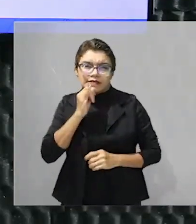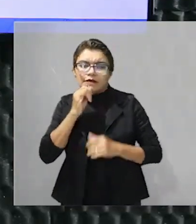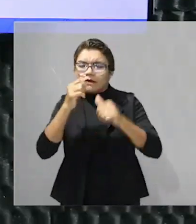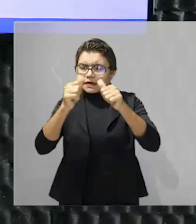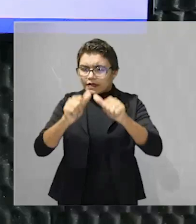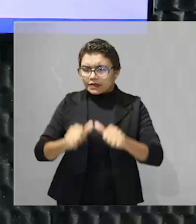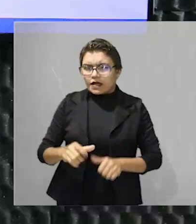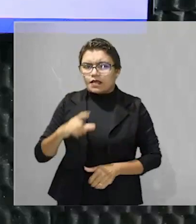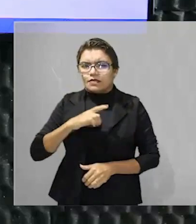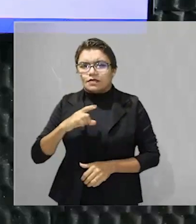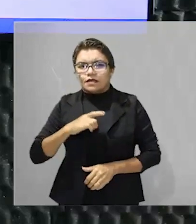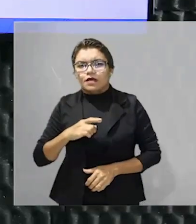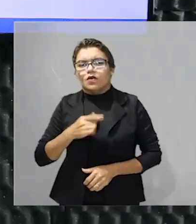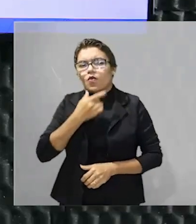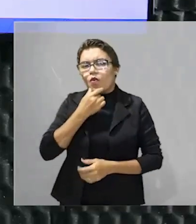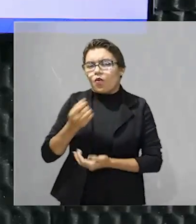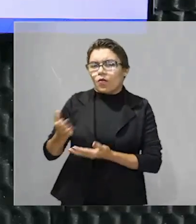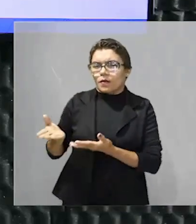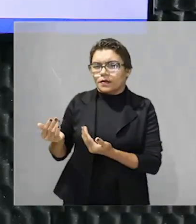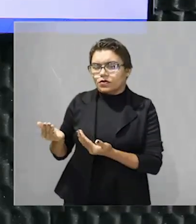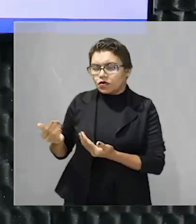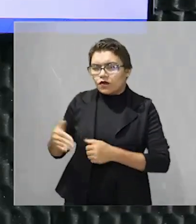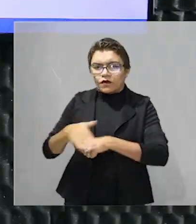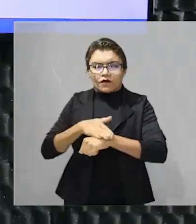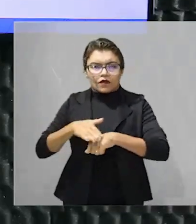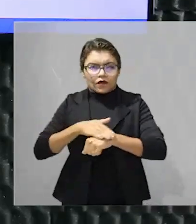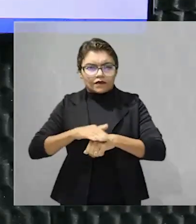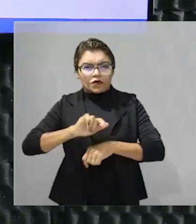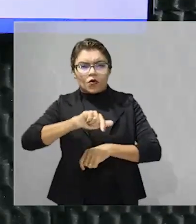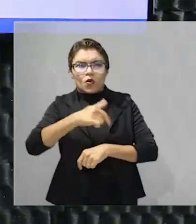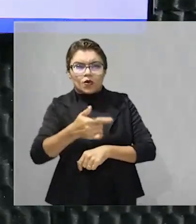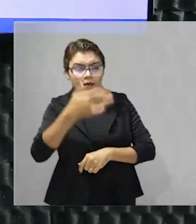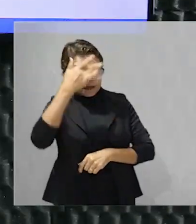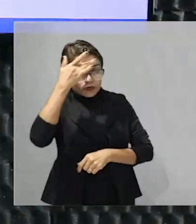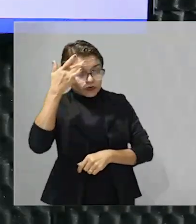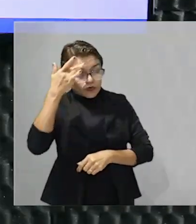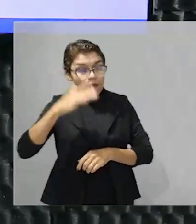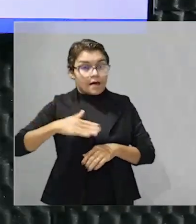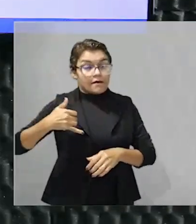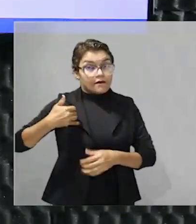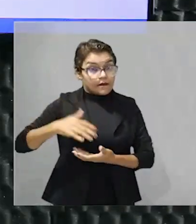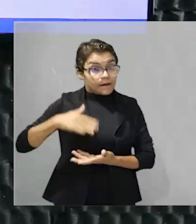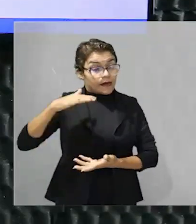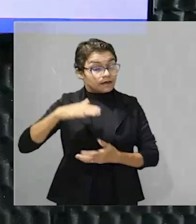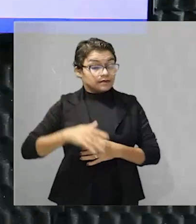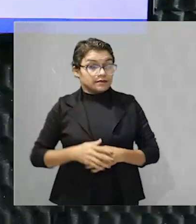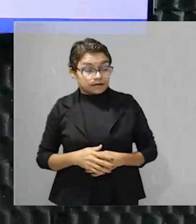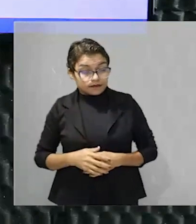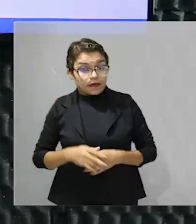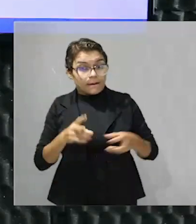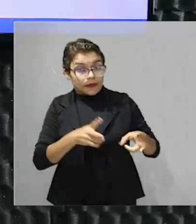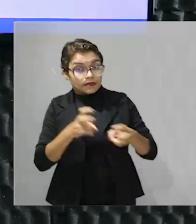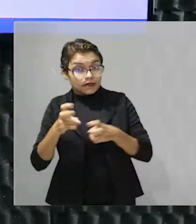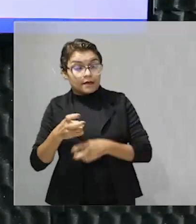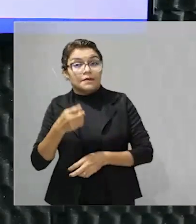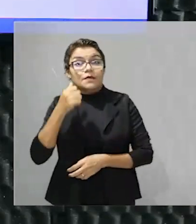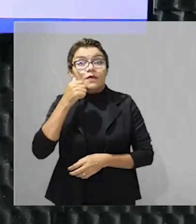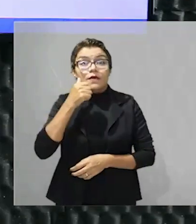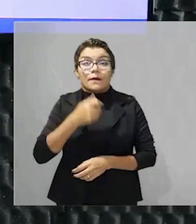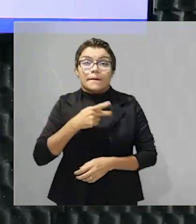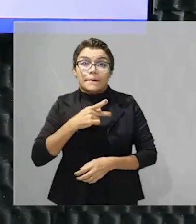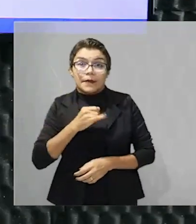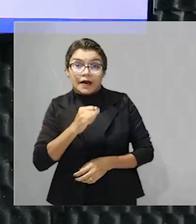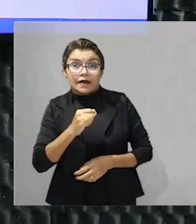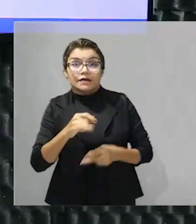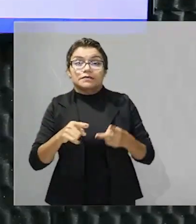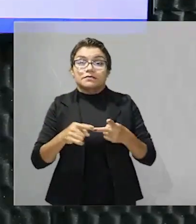jovem conversando com duas pessoas mais velhas. Quando você lê o texto, você percebe que são os pais conversando com